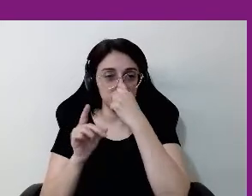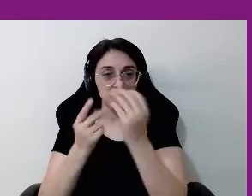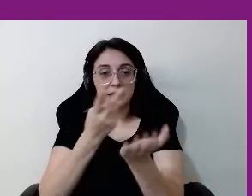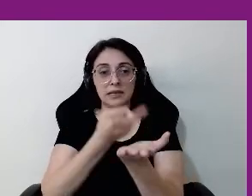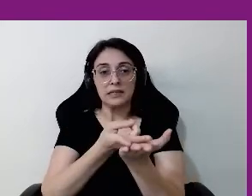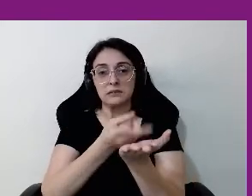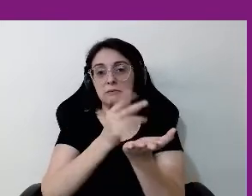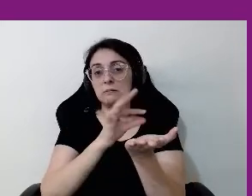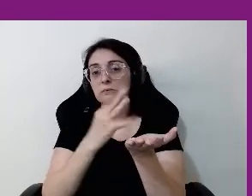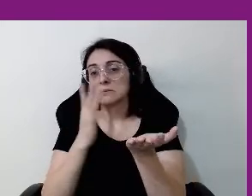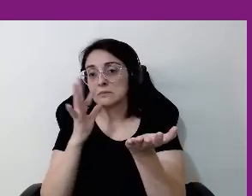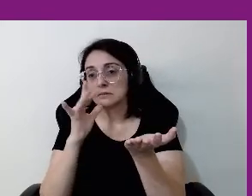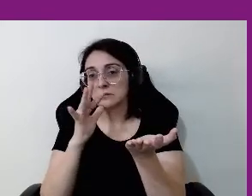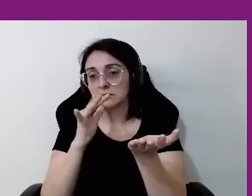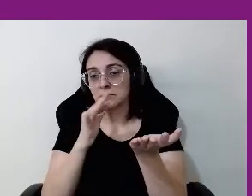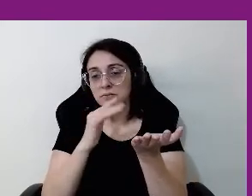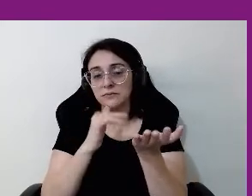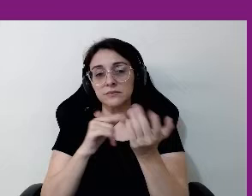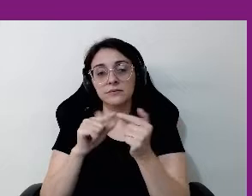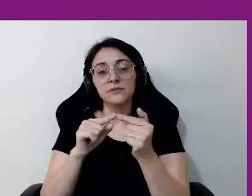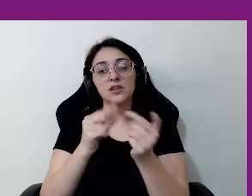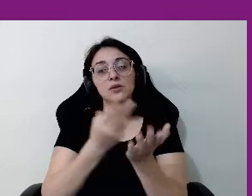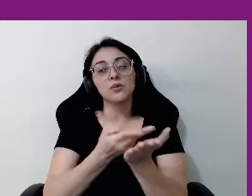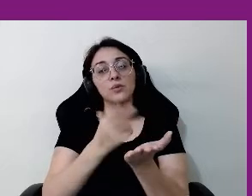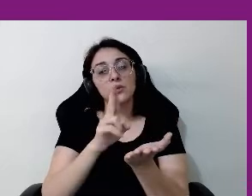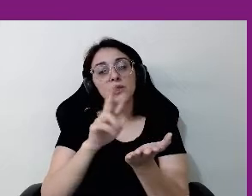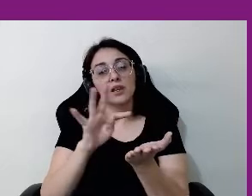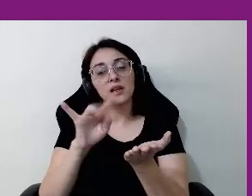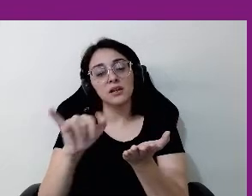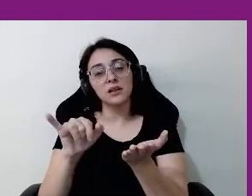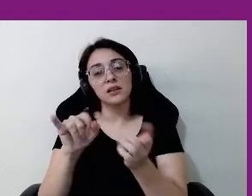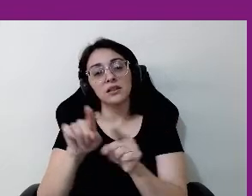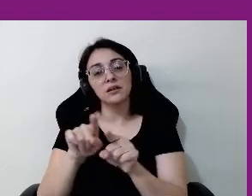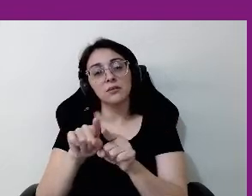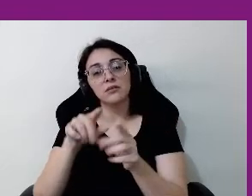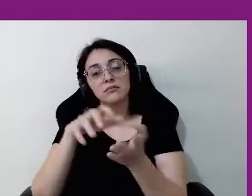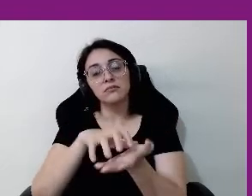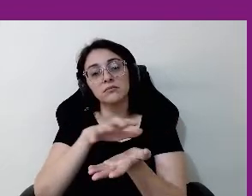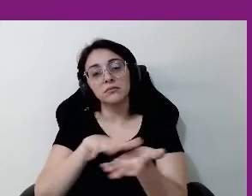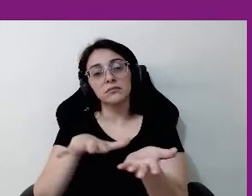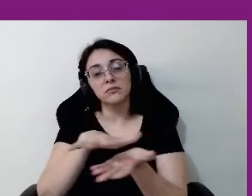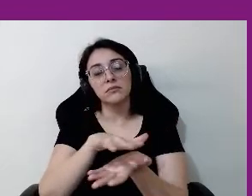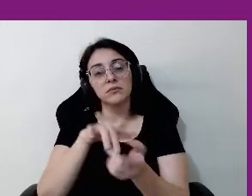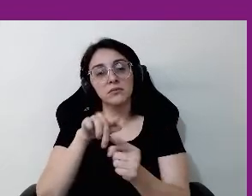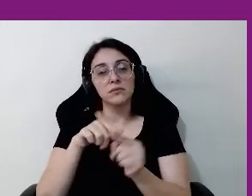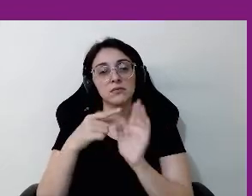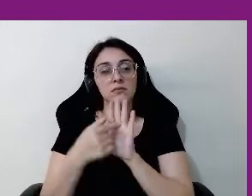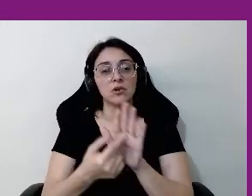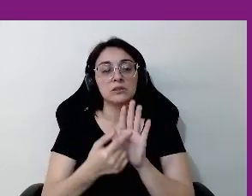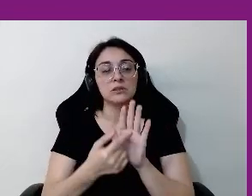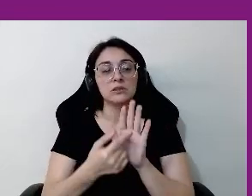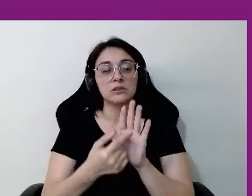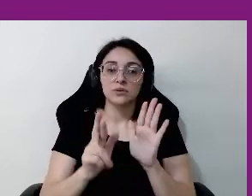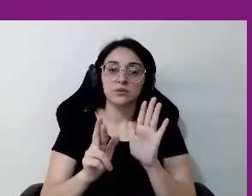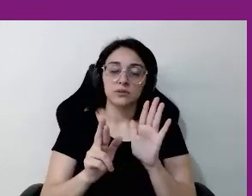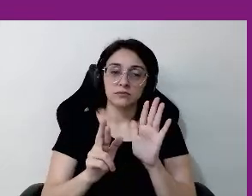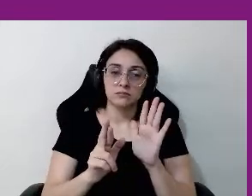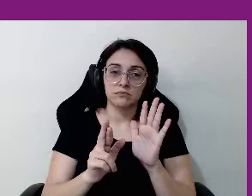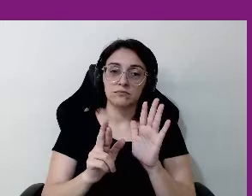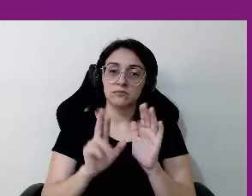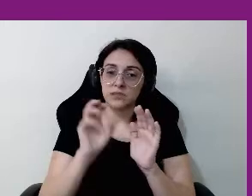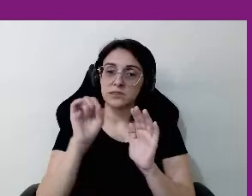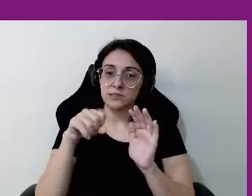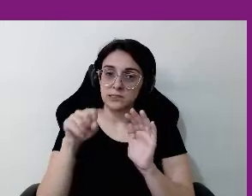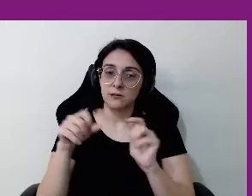internação mais longa também na UTI e na unidade. E isso mostra em muitos resultados. E,